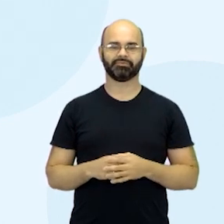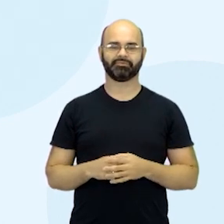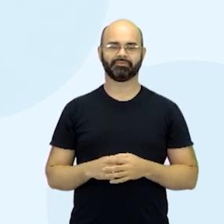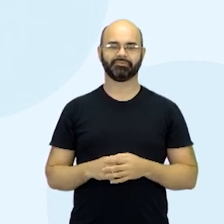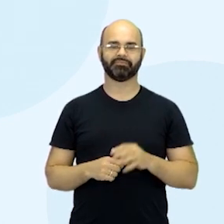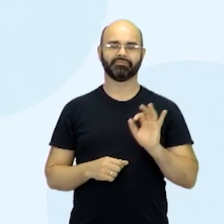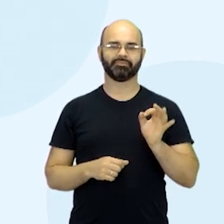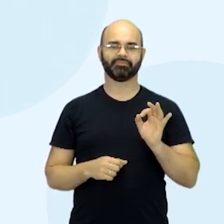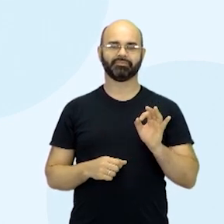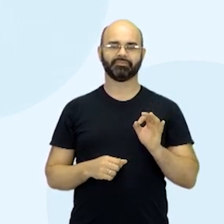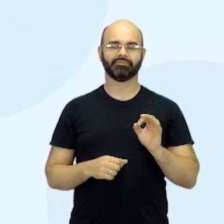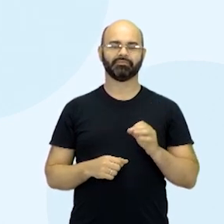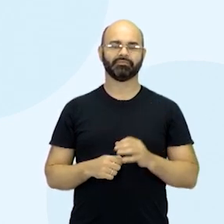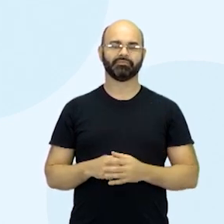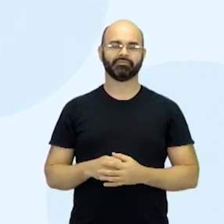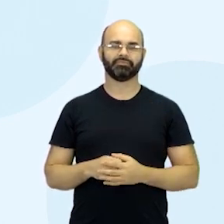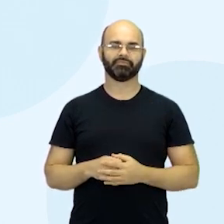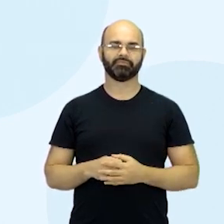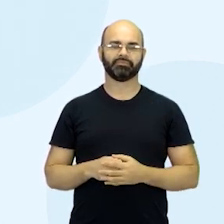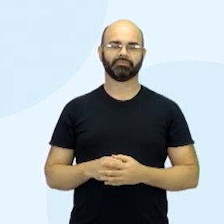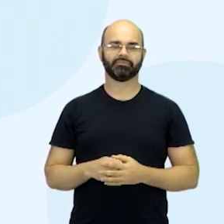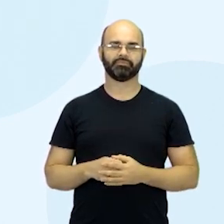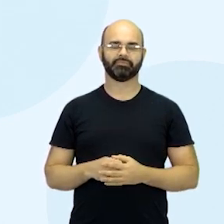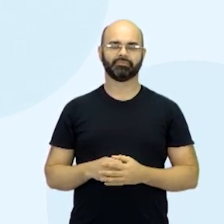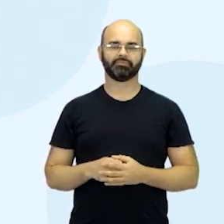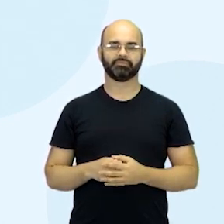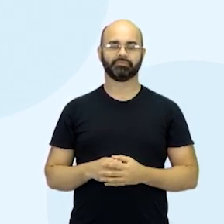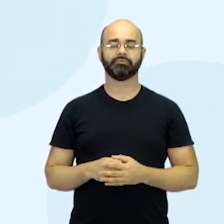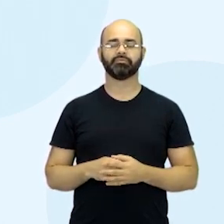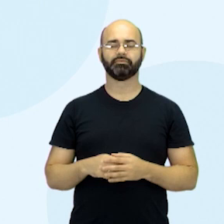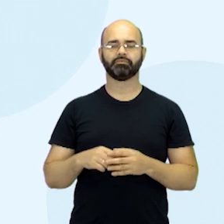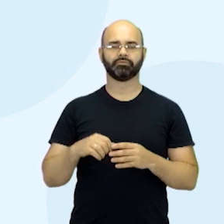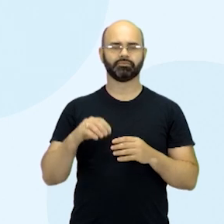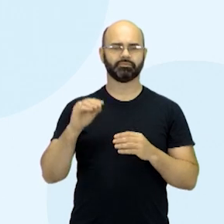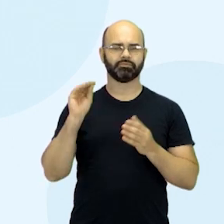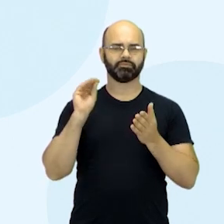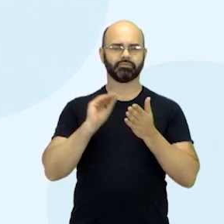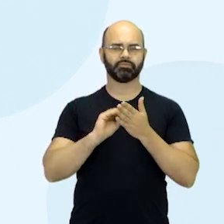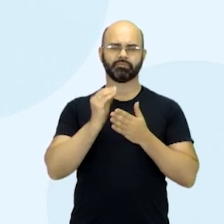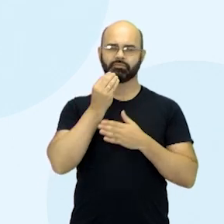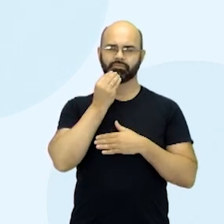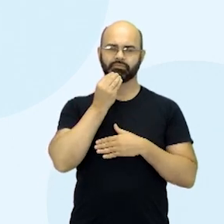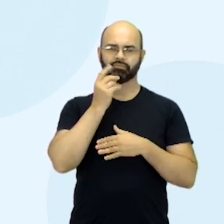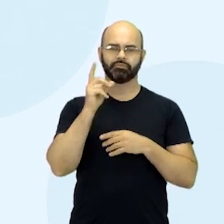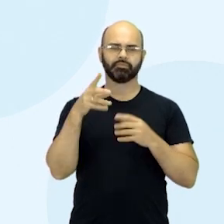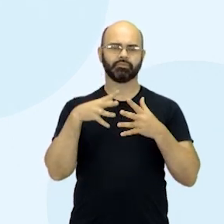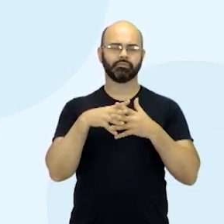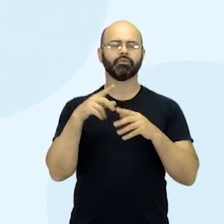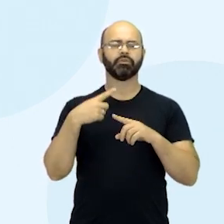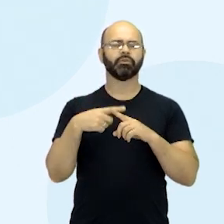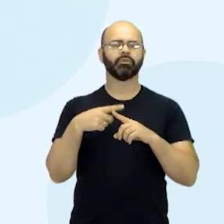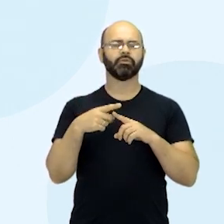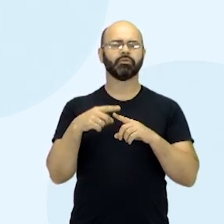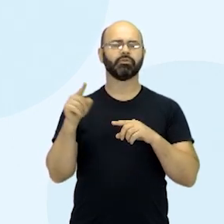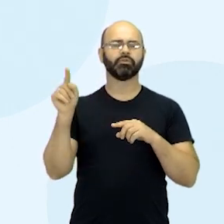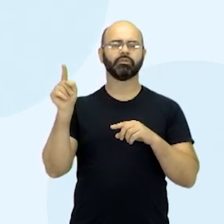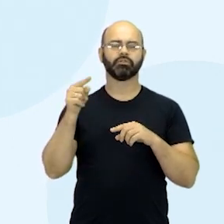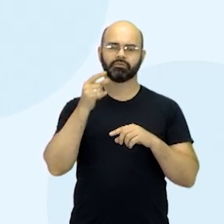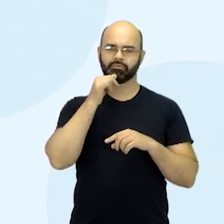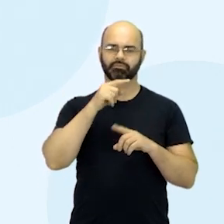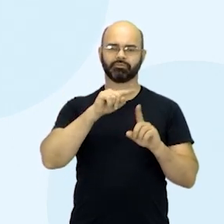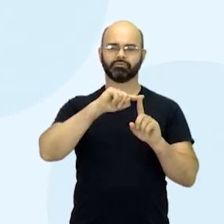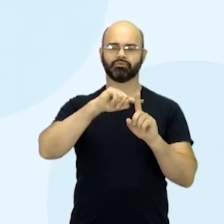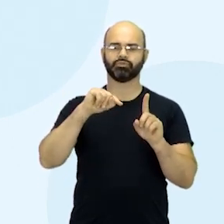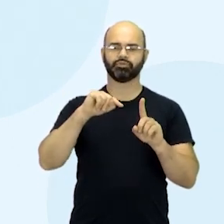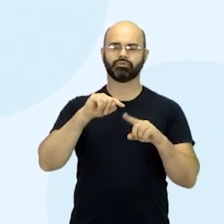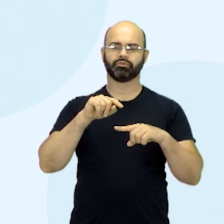os chiques dos lados ali do outro? Porque Ah, sim, verdade, senão né? não tem como saber quem é esse Por aí. que você quer que coloque o tico aqui?